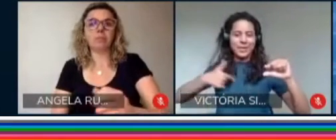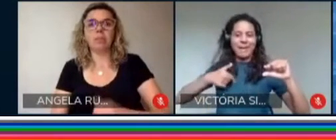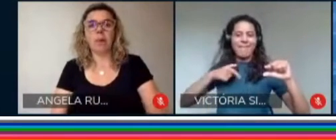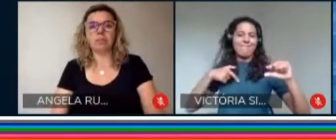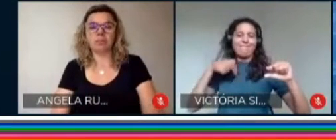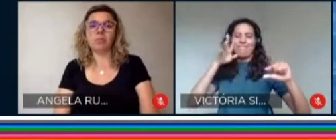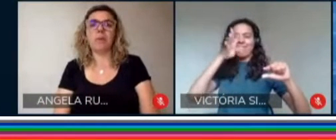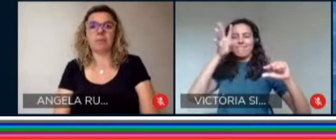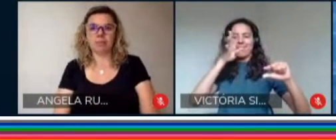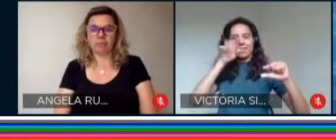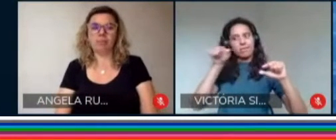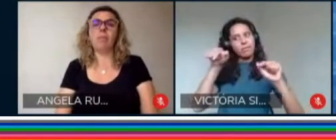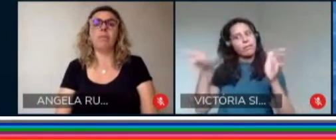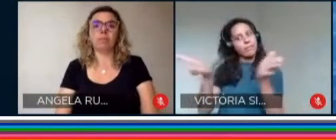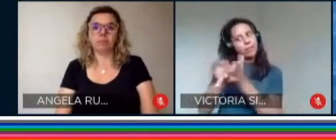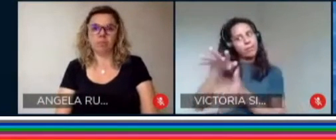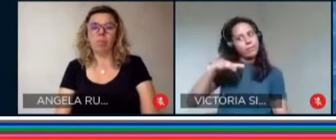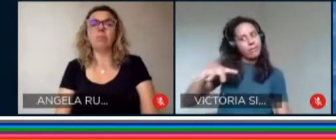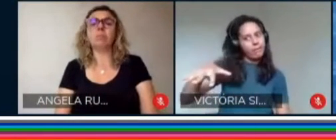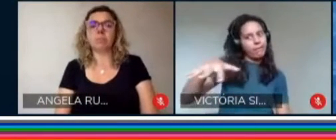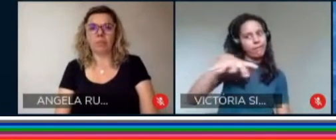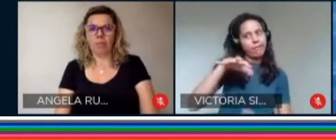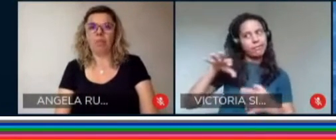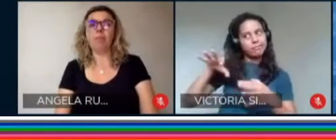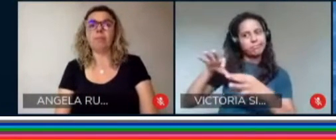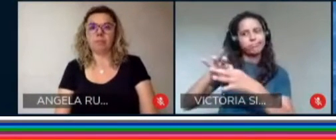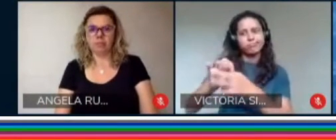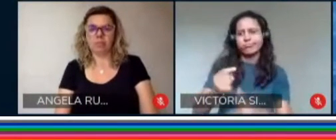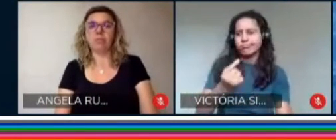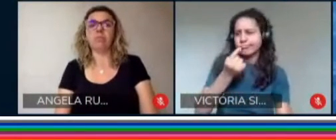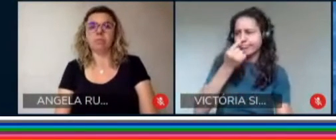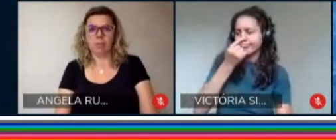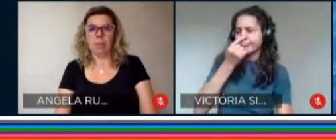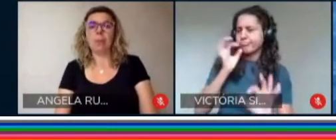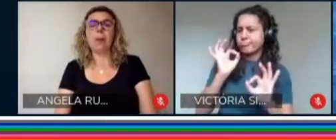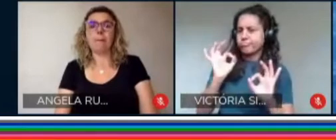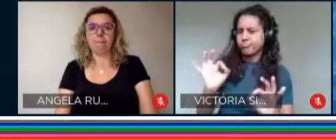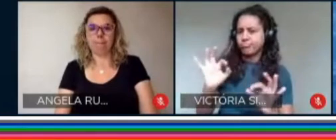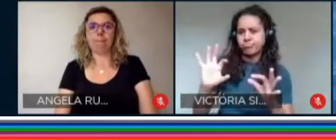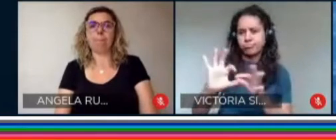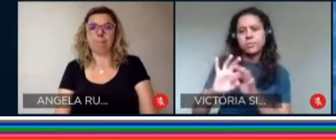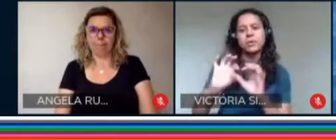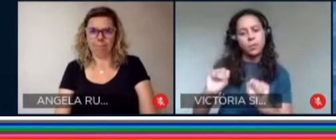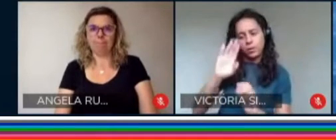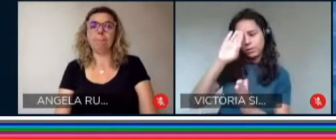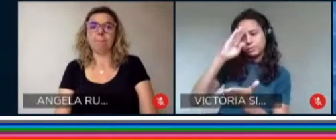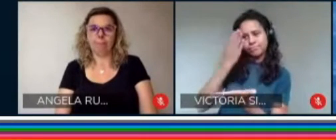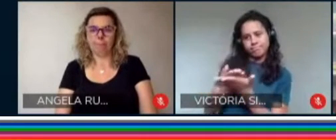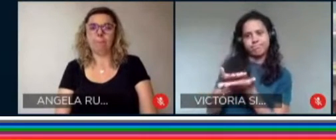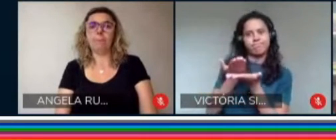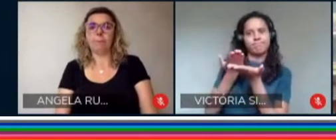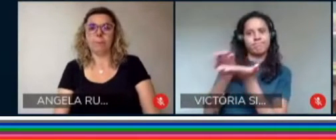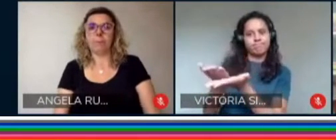que já estão na área ou estão começando a trabalhar seriamente na área, né? Isso valoriza o meu trabalho.